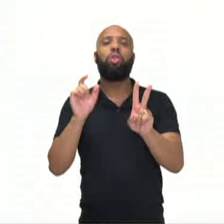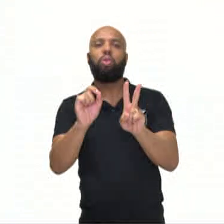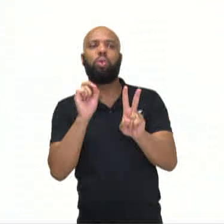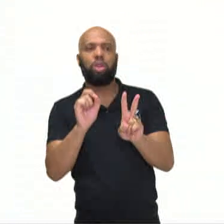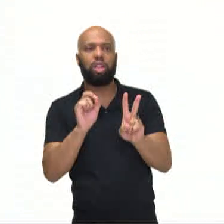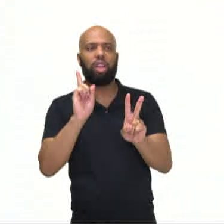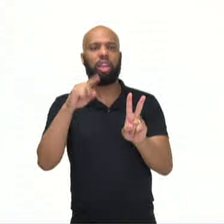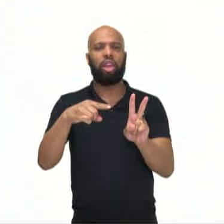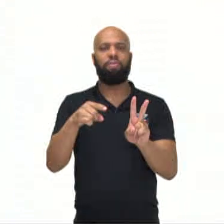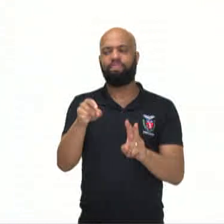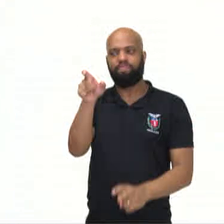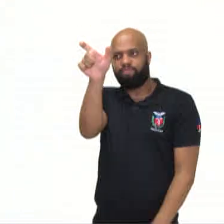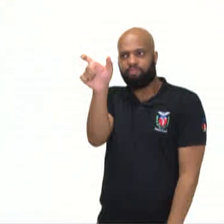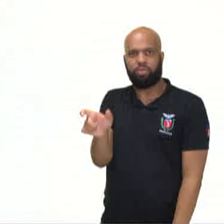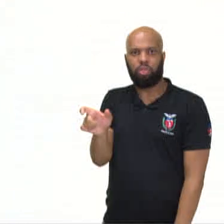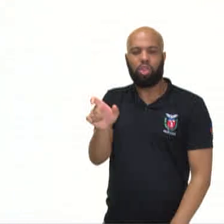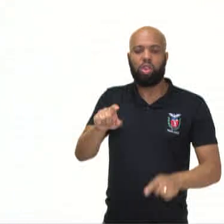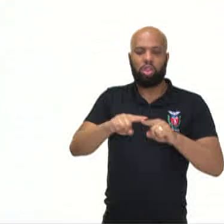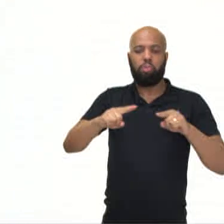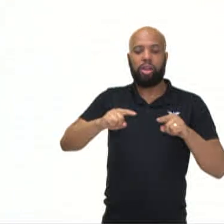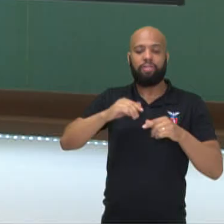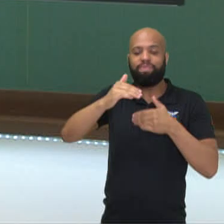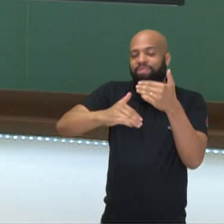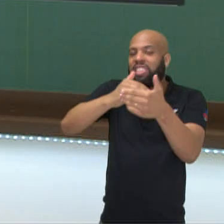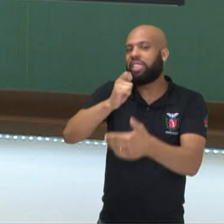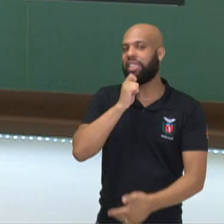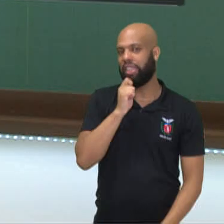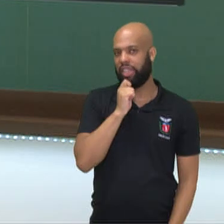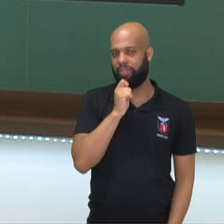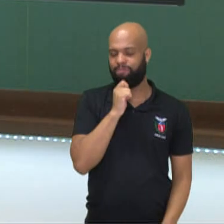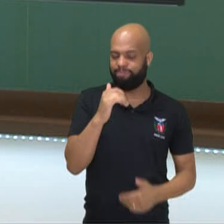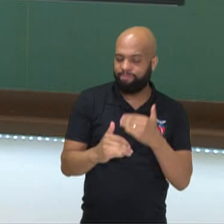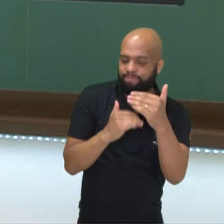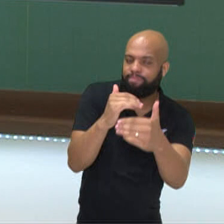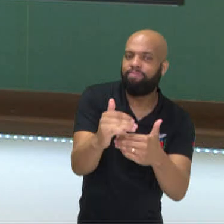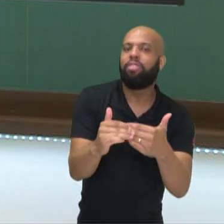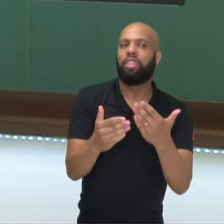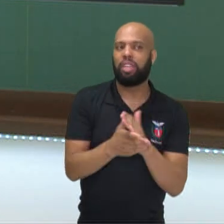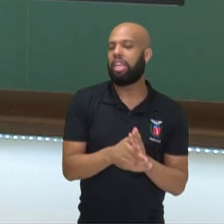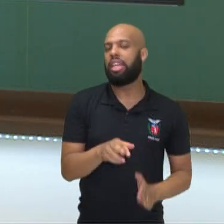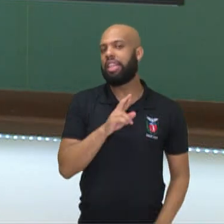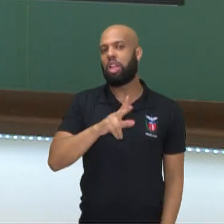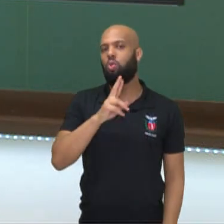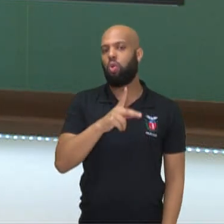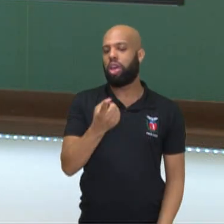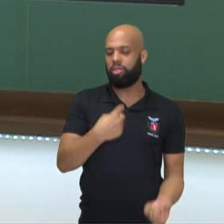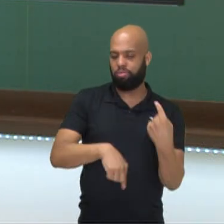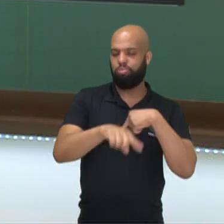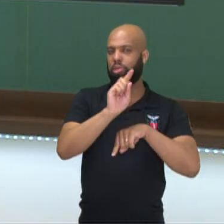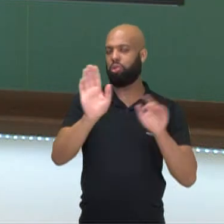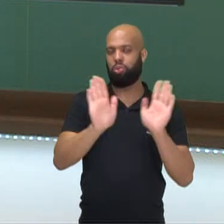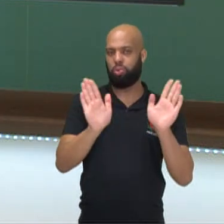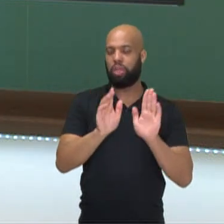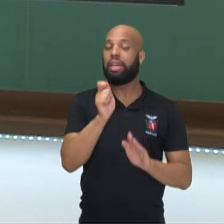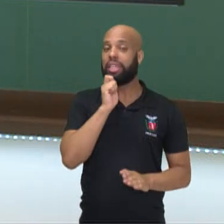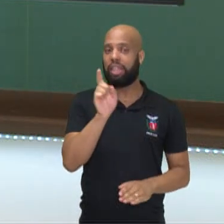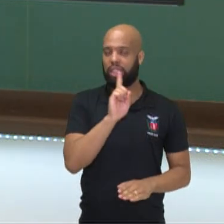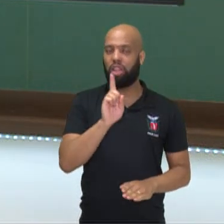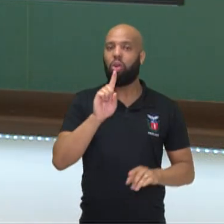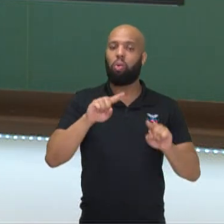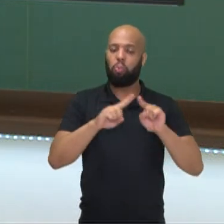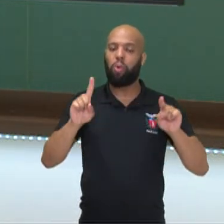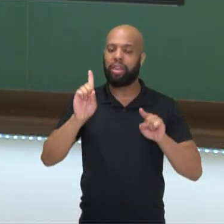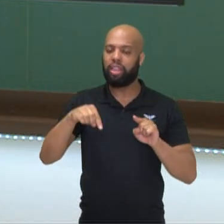em estado de avanço ainda. Esse indígena não estava aí totalmente integrado